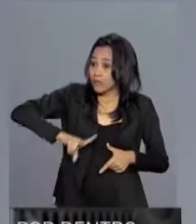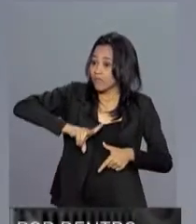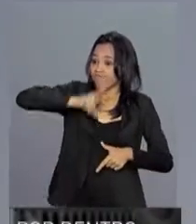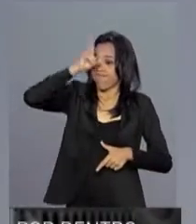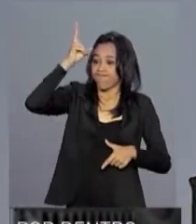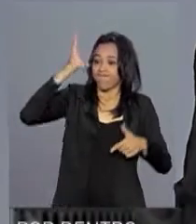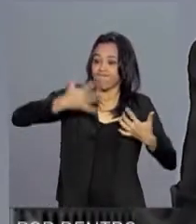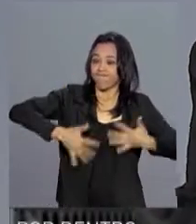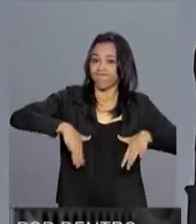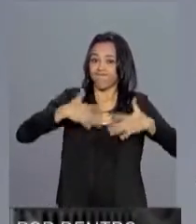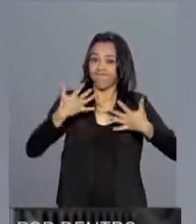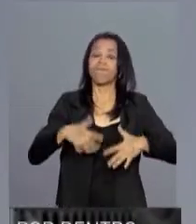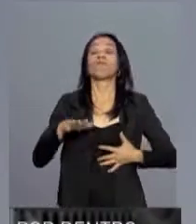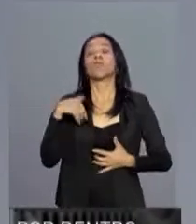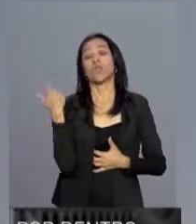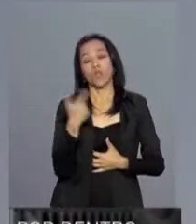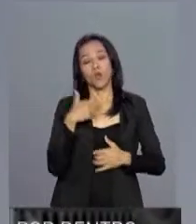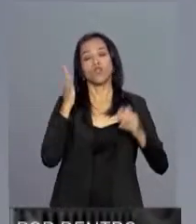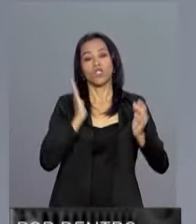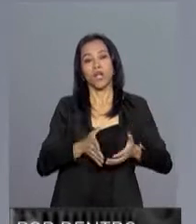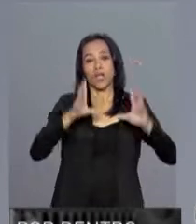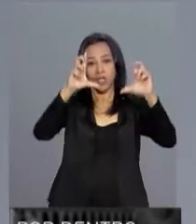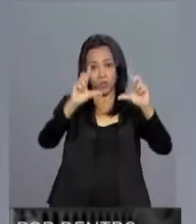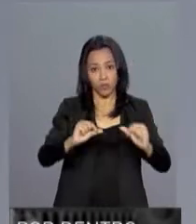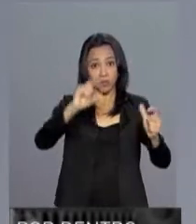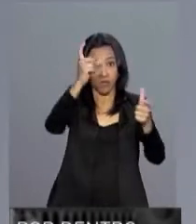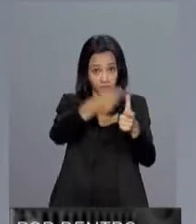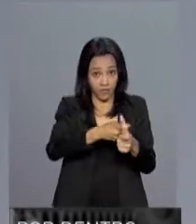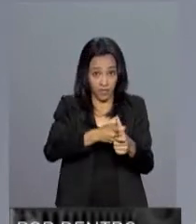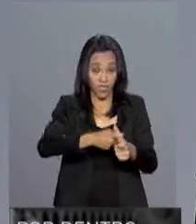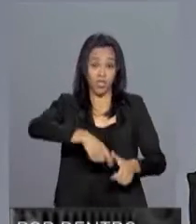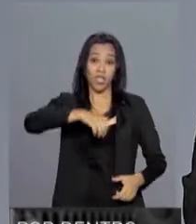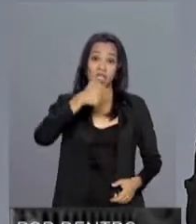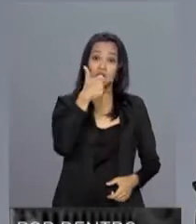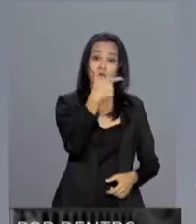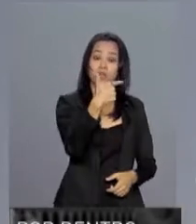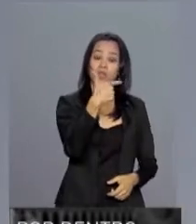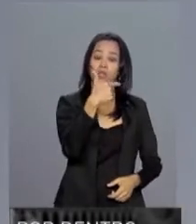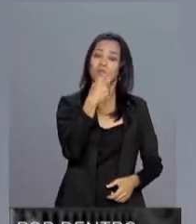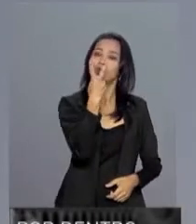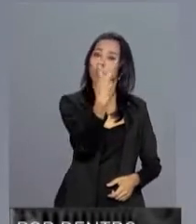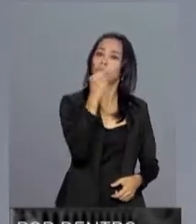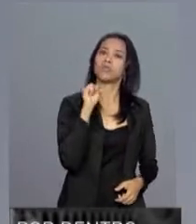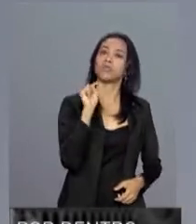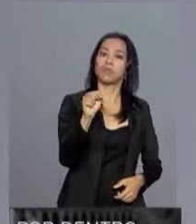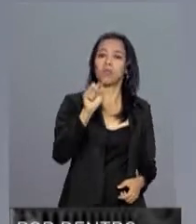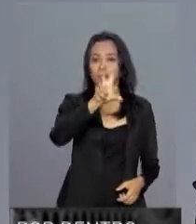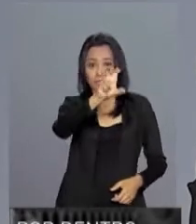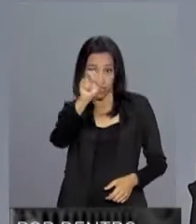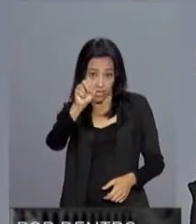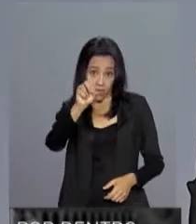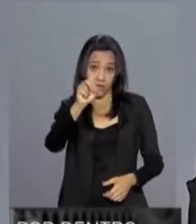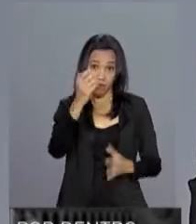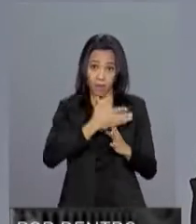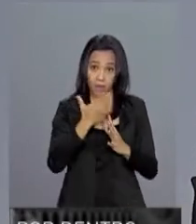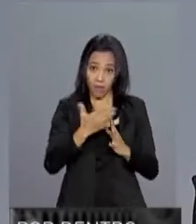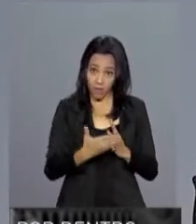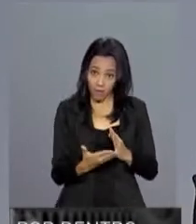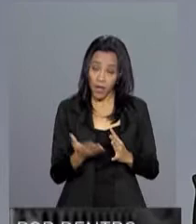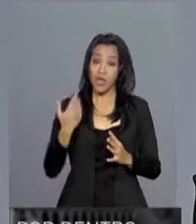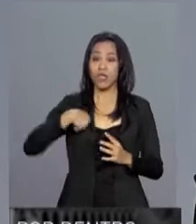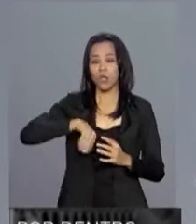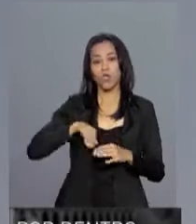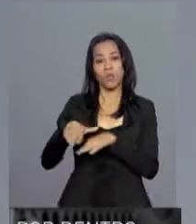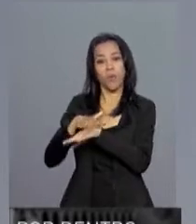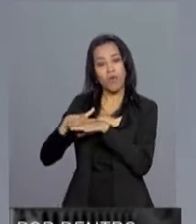esse déficit em 2500 prestações estamos agora em conversações com os órgãos ele com